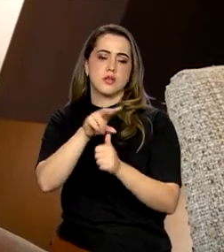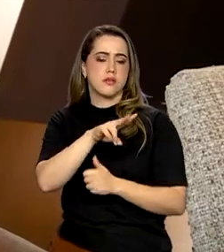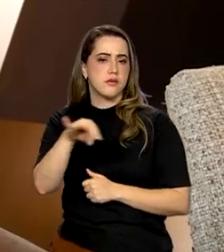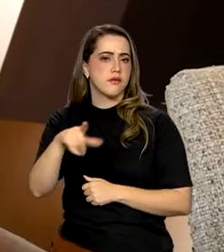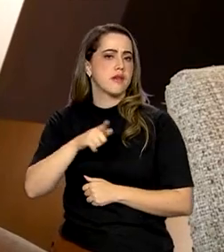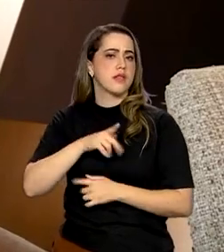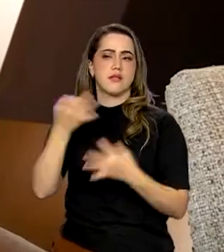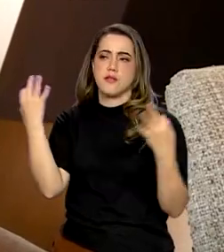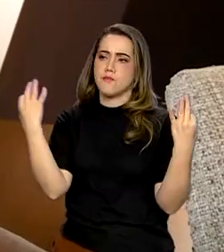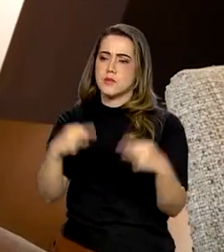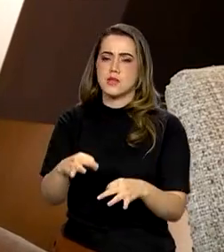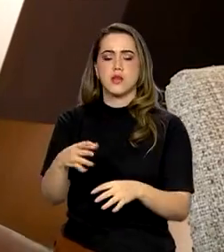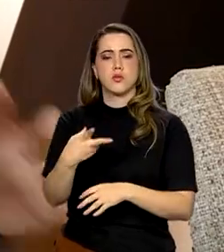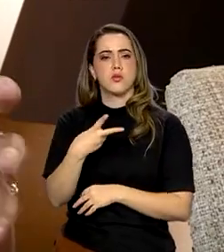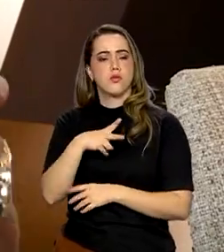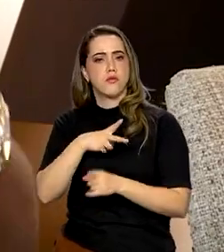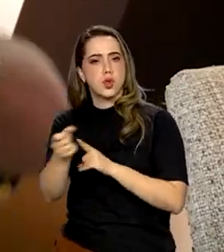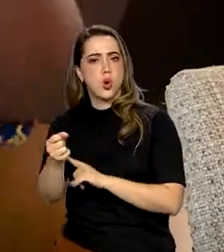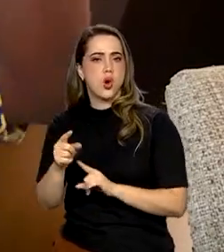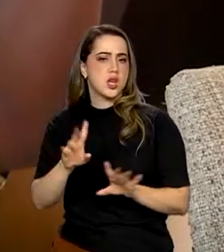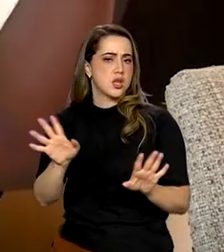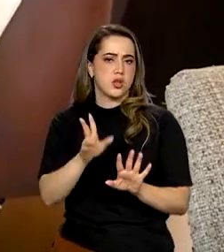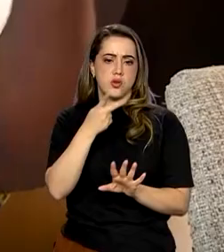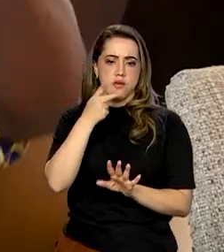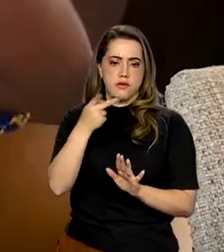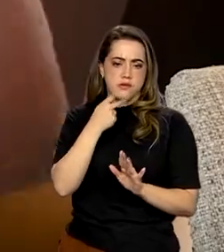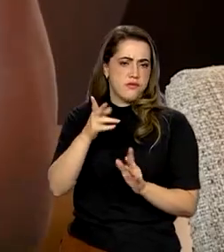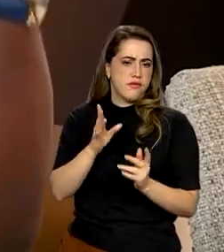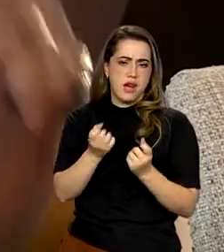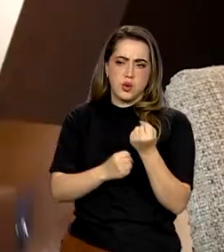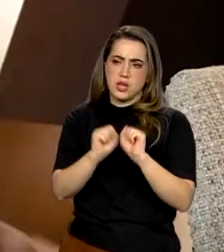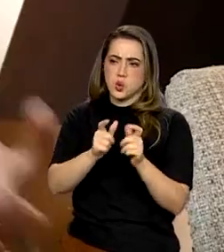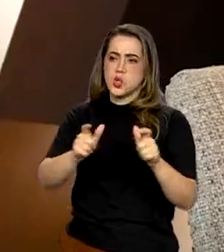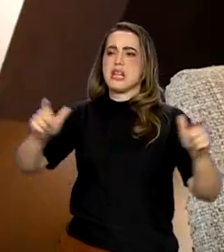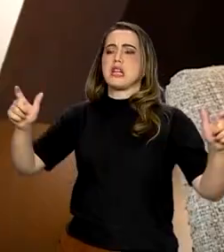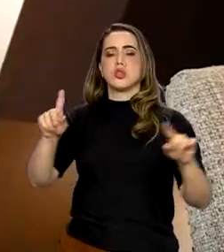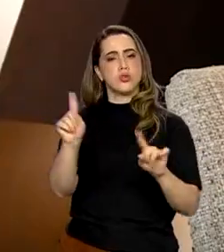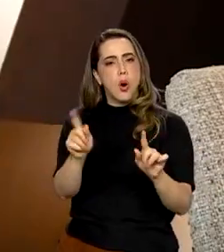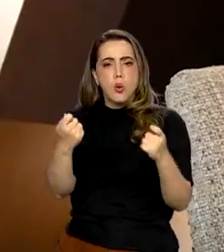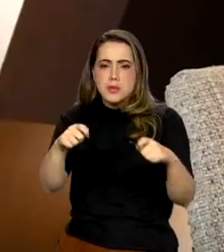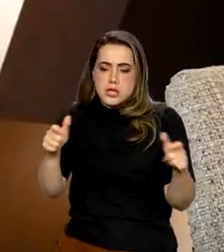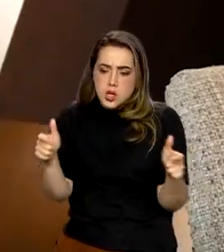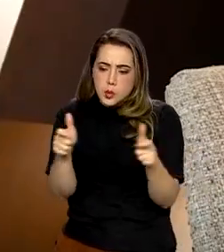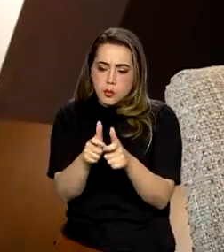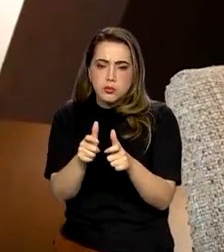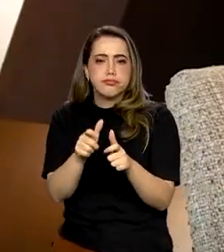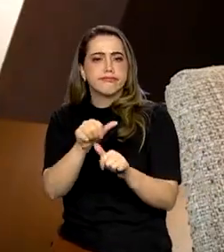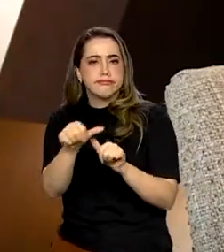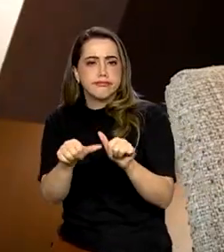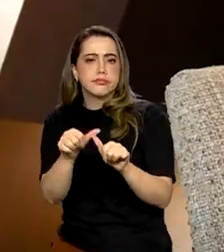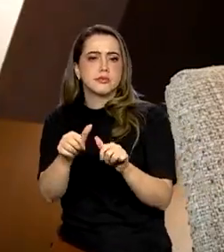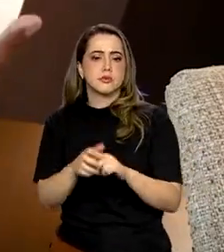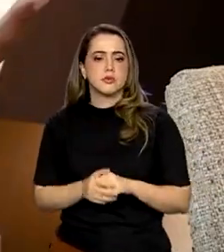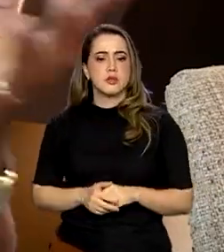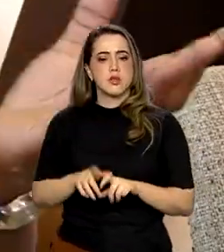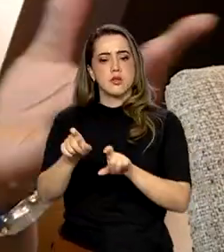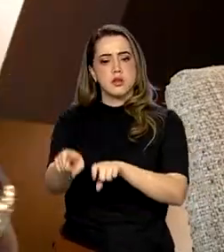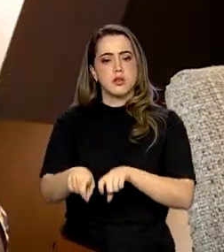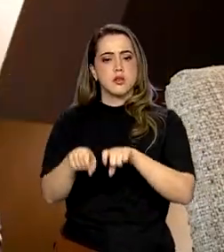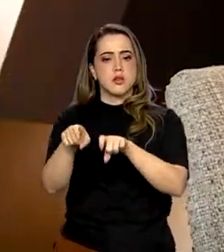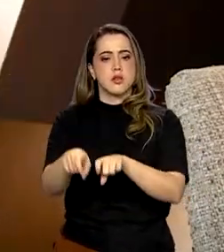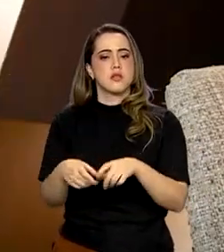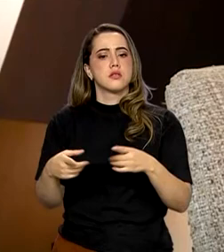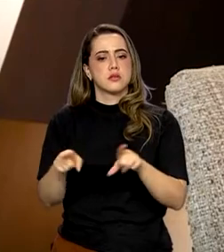sucesso absoluto. Eu não falo da mega indústria, da grande indústria. Não, pequenas indústrias transformadoras. E o agronegócio é ajudando muito.